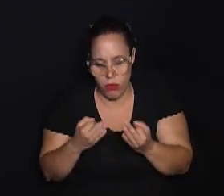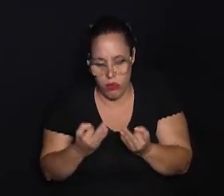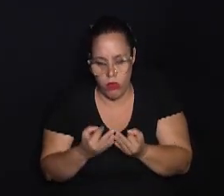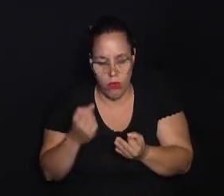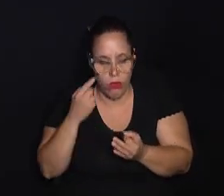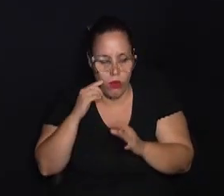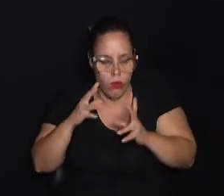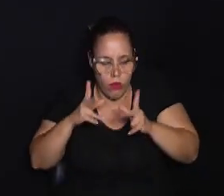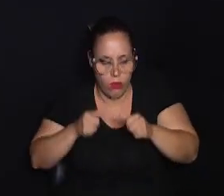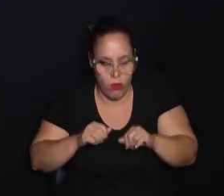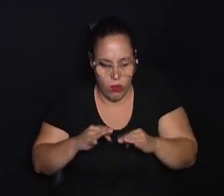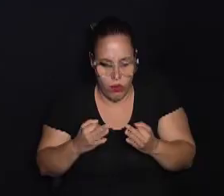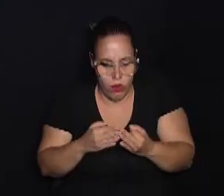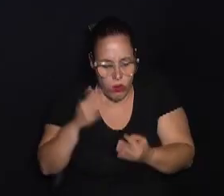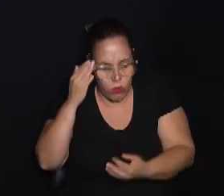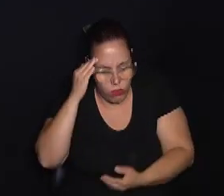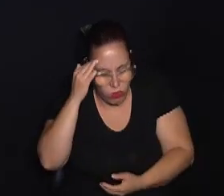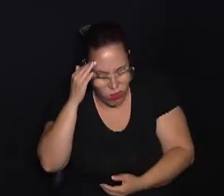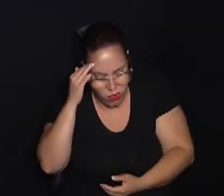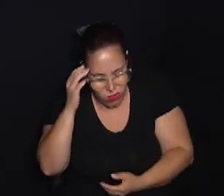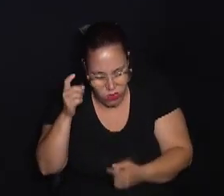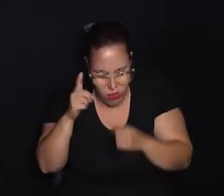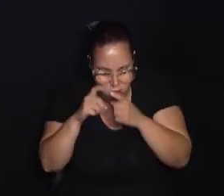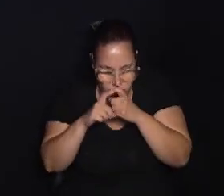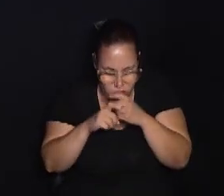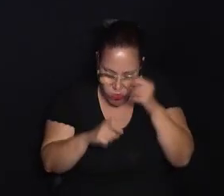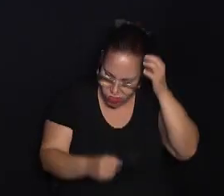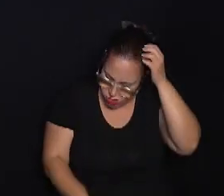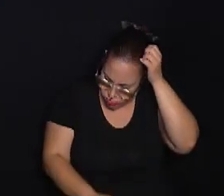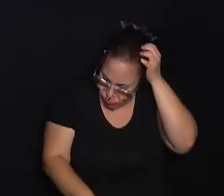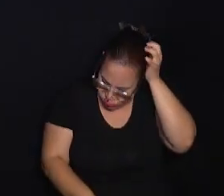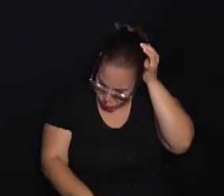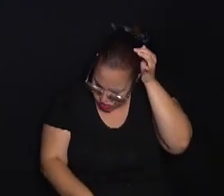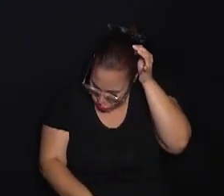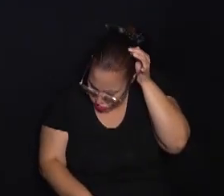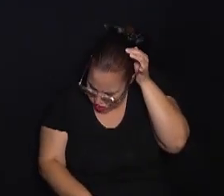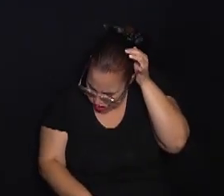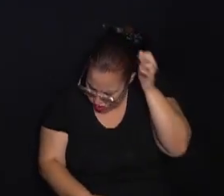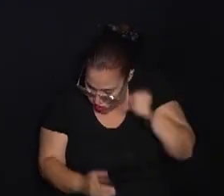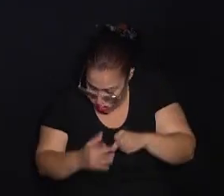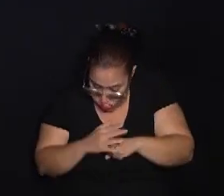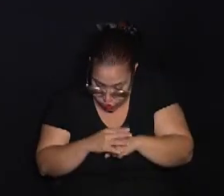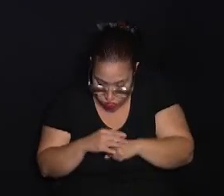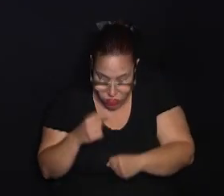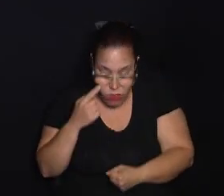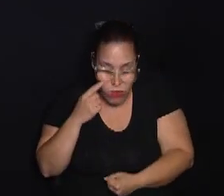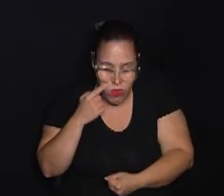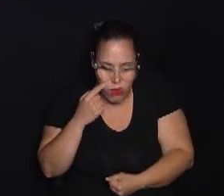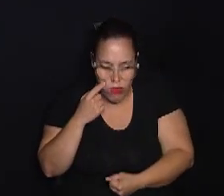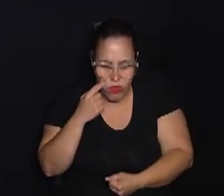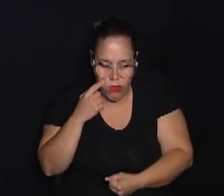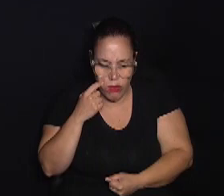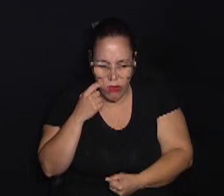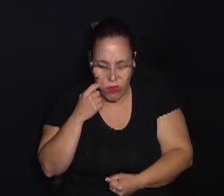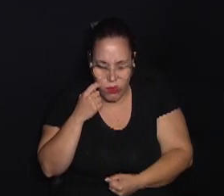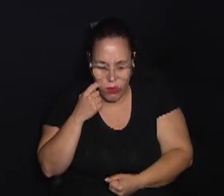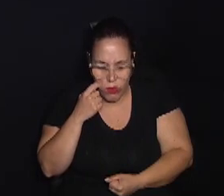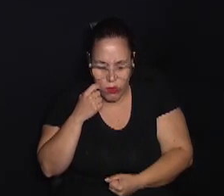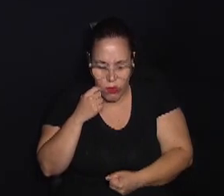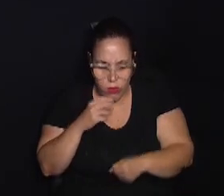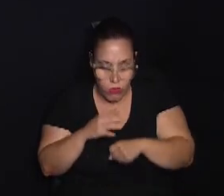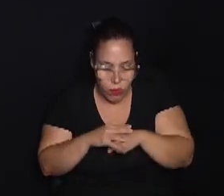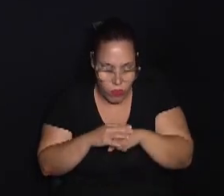família como um todo, entendendo a complexidade. Porque, por exemplo, tem muitas doenças que você vê que são